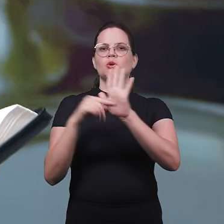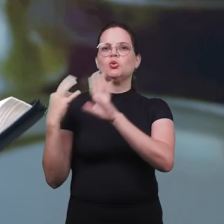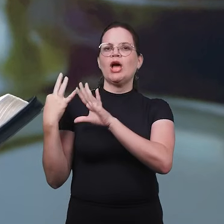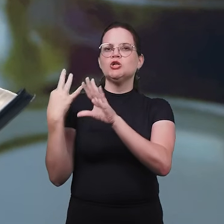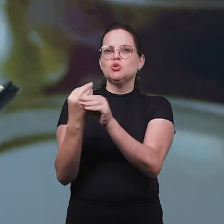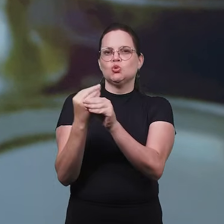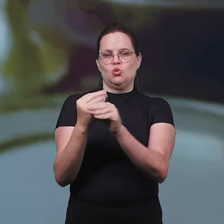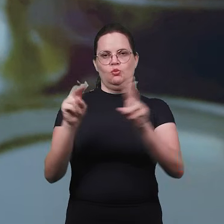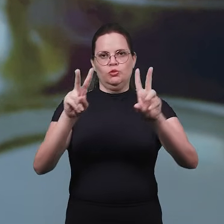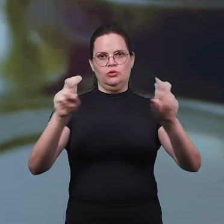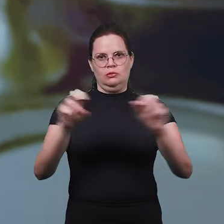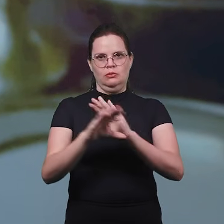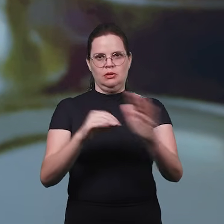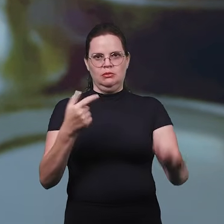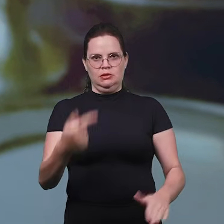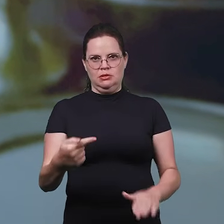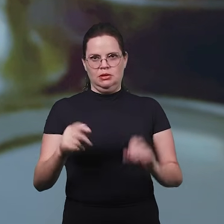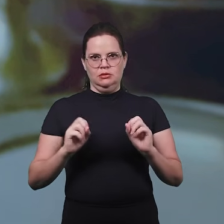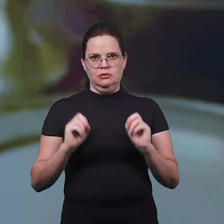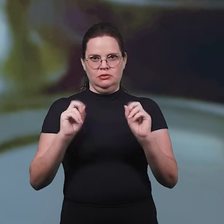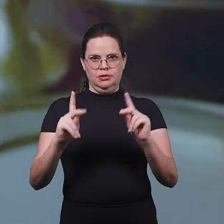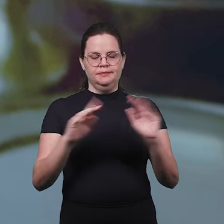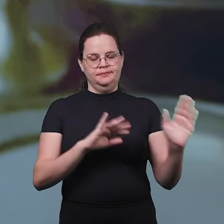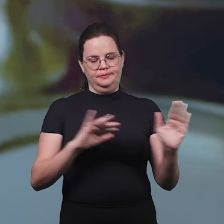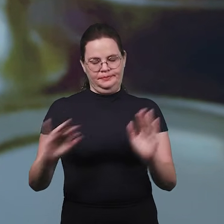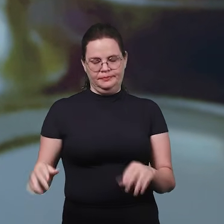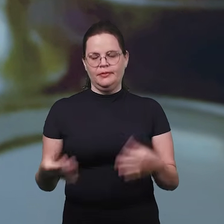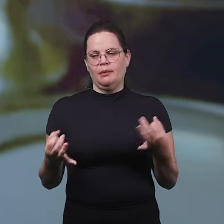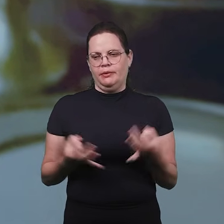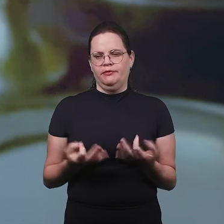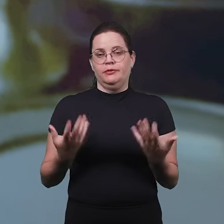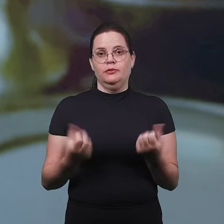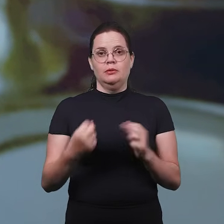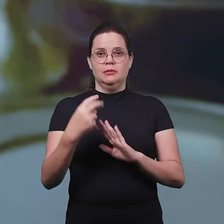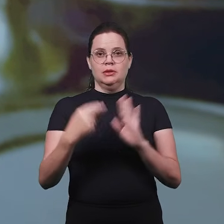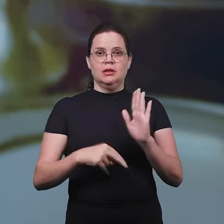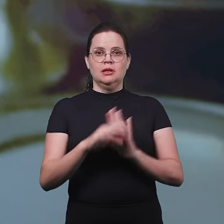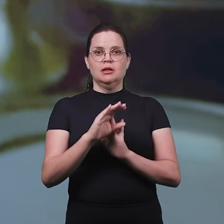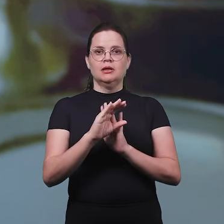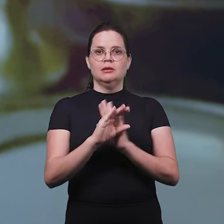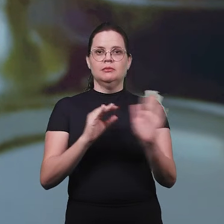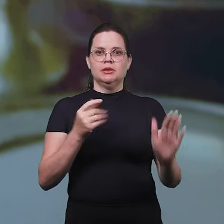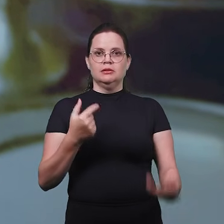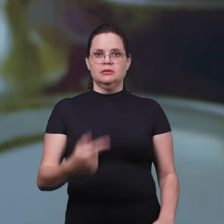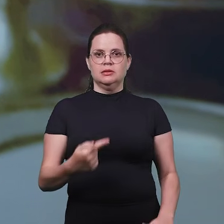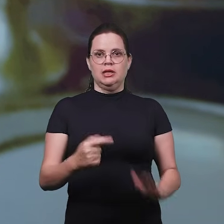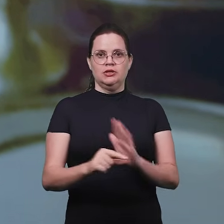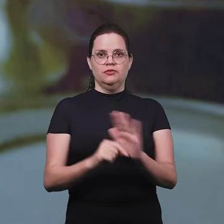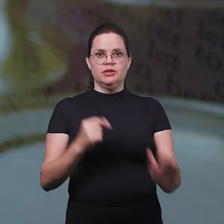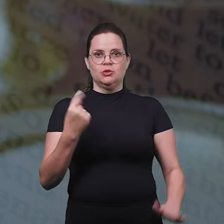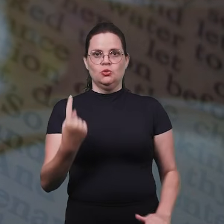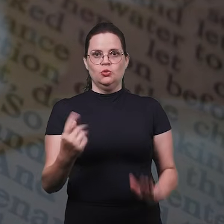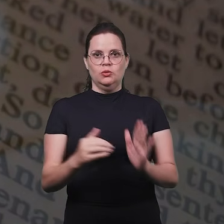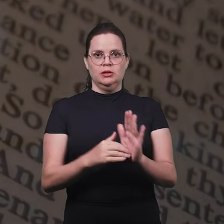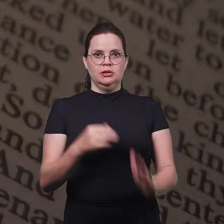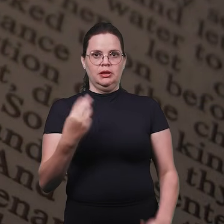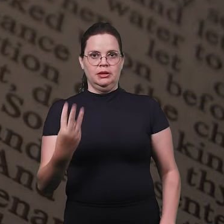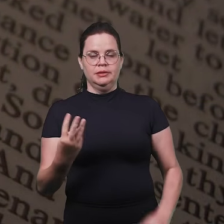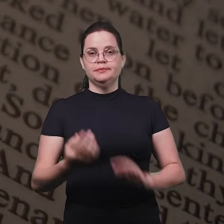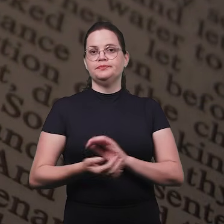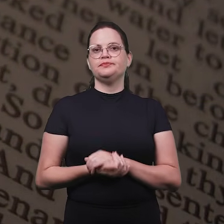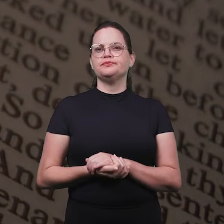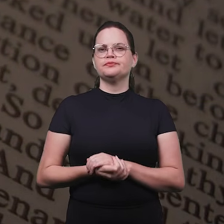Perfeitamente, pastor Antônio Carlos e irmãos. Vamos ler Daniel, capítulo 7, de 1 a 3. Diz